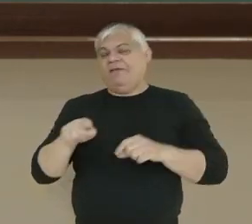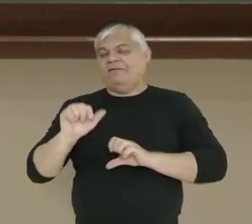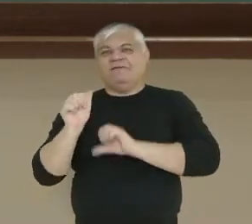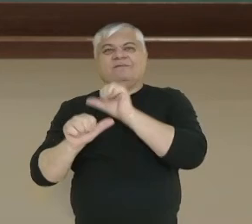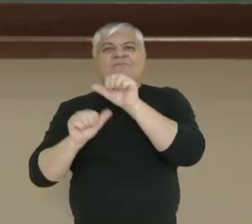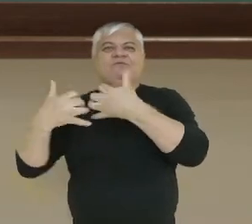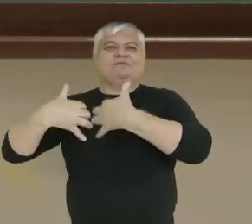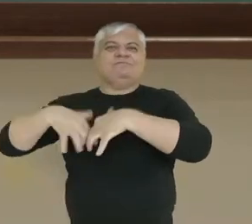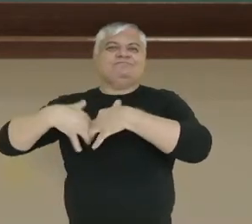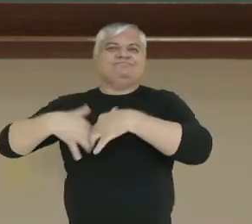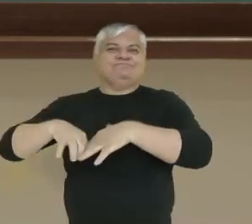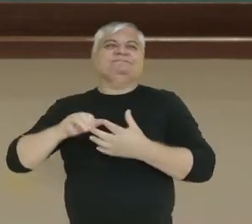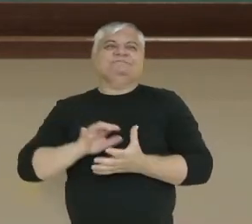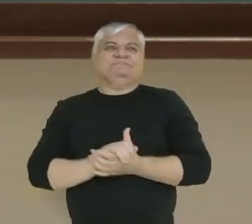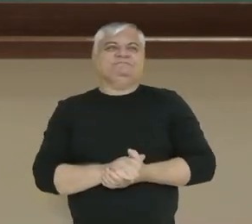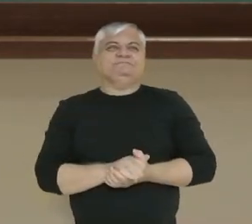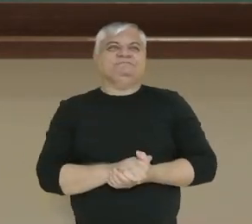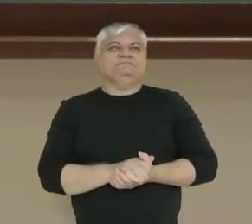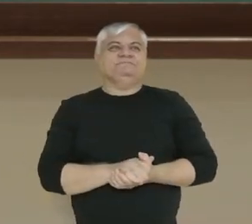das máquinas.